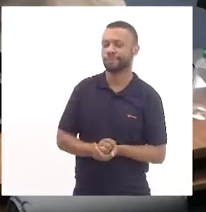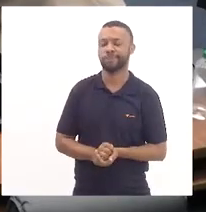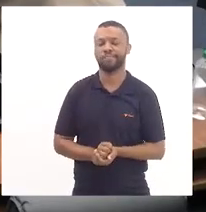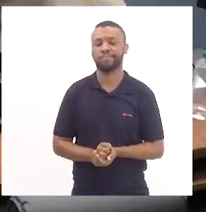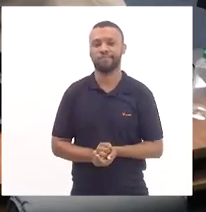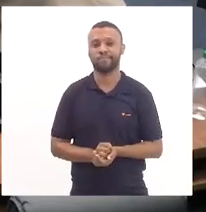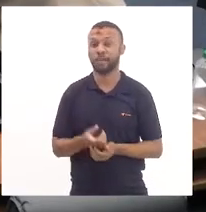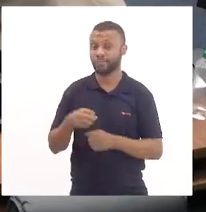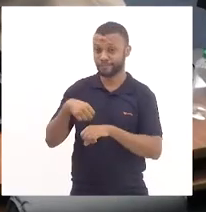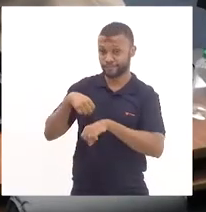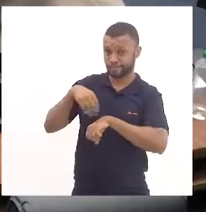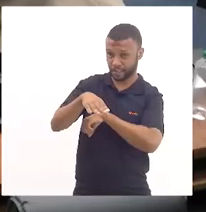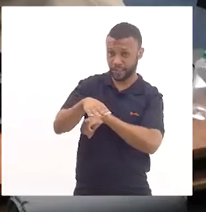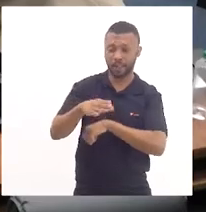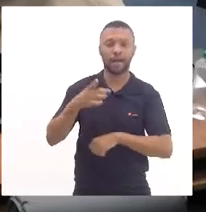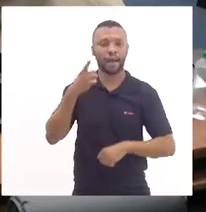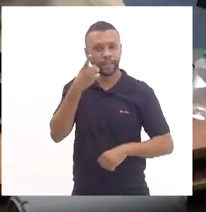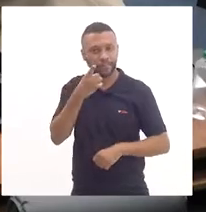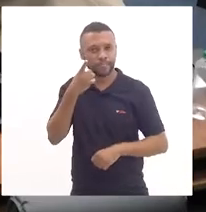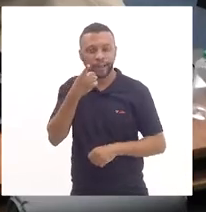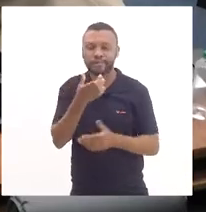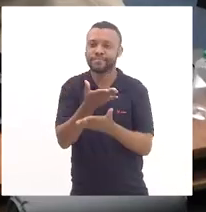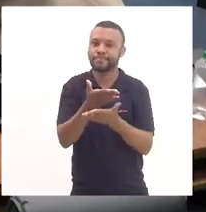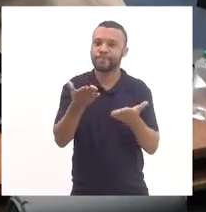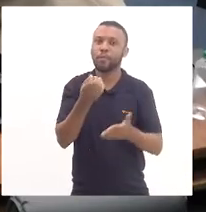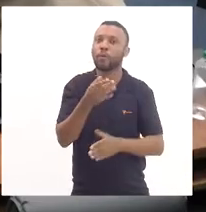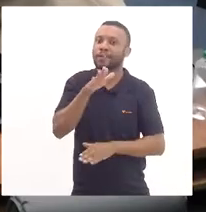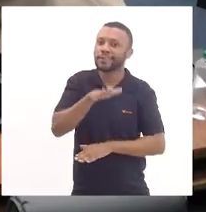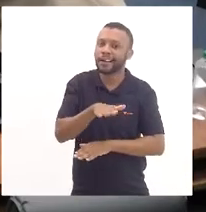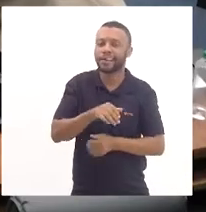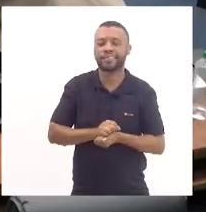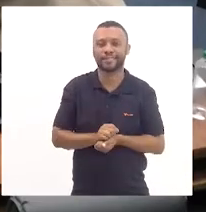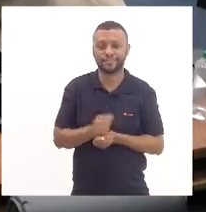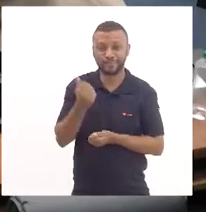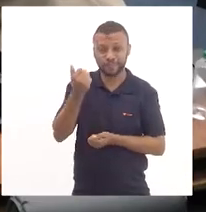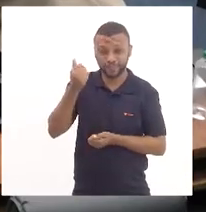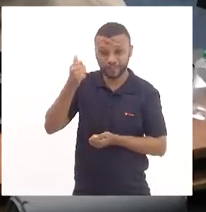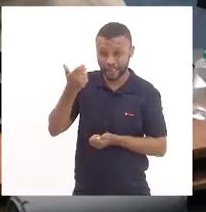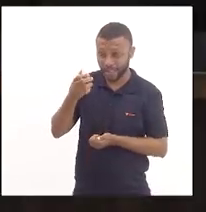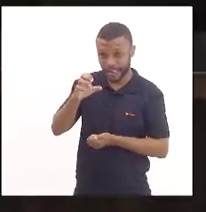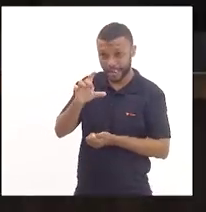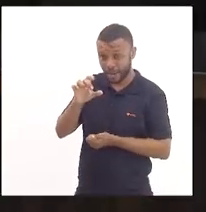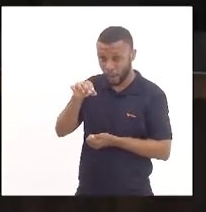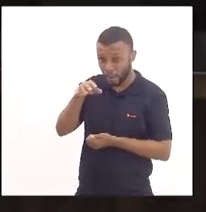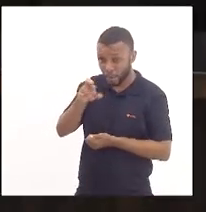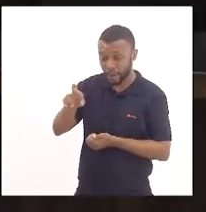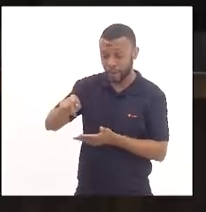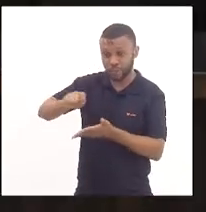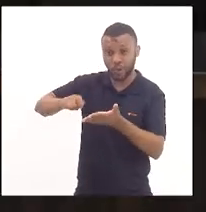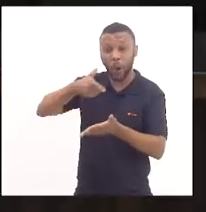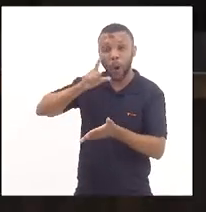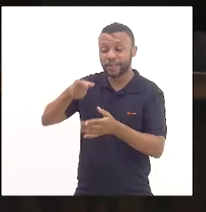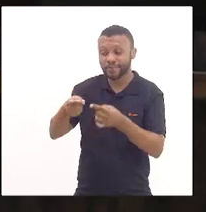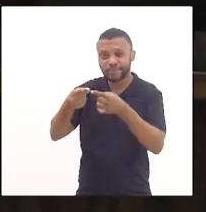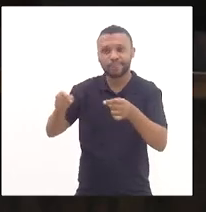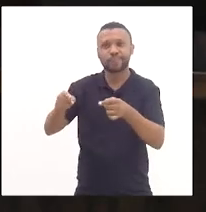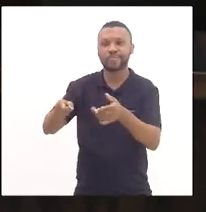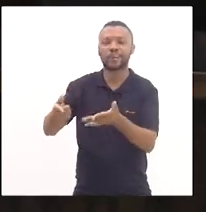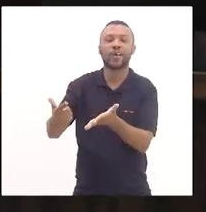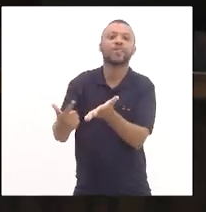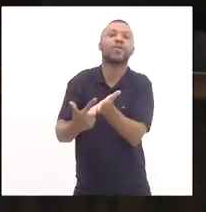Deputados e deputadas, boa tarde. Deputado Eliomar, nosso grande escritor, que no dia de ontem lançou a sua